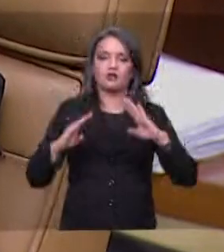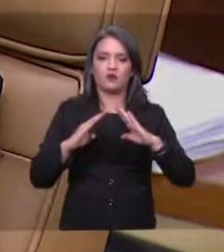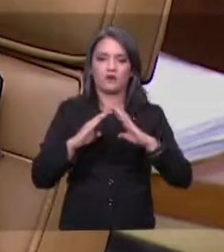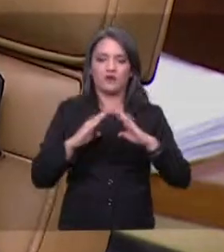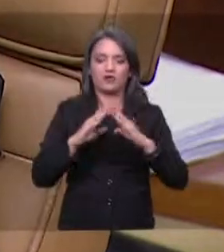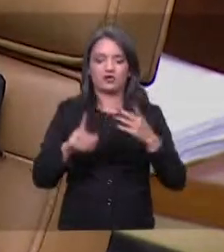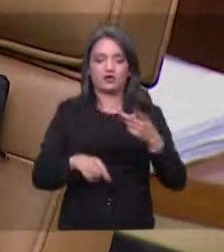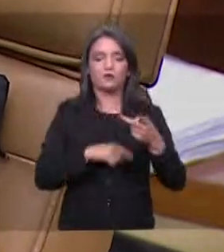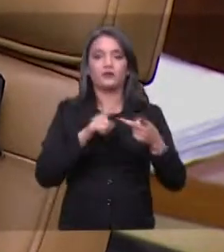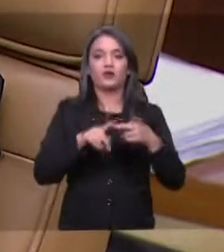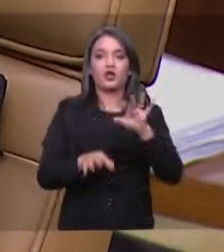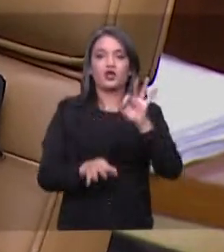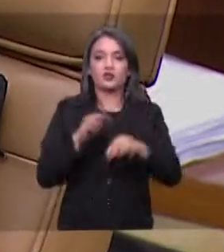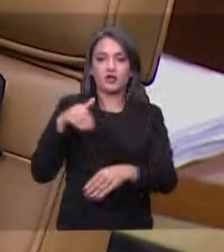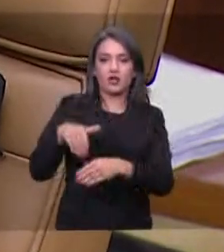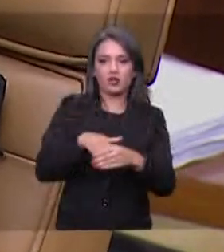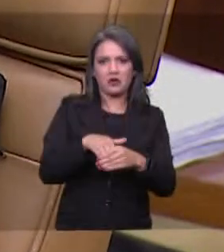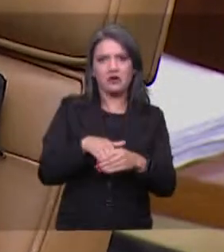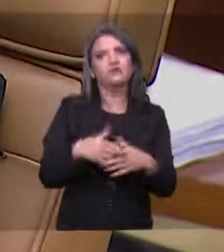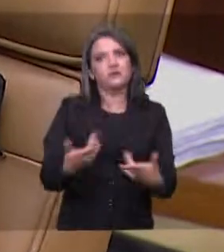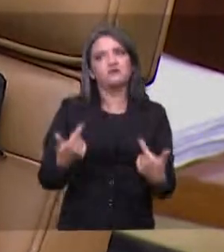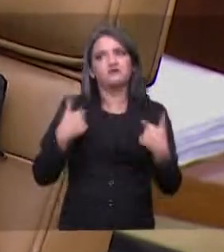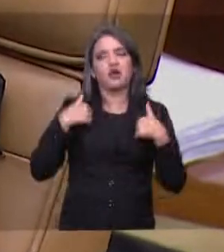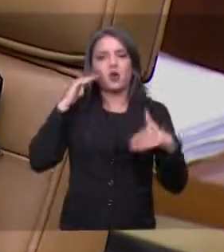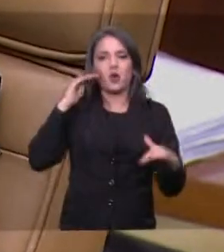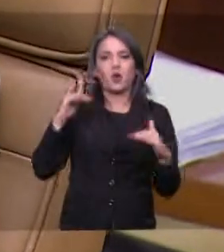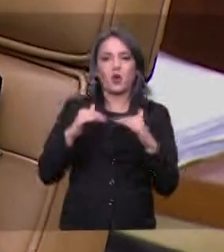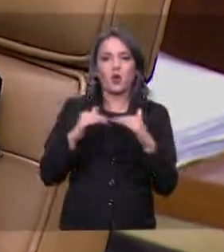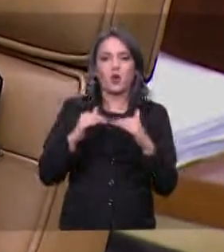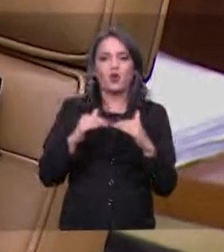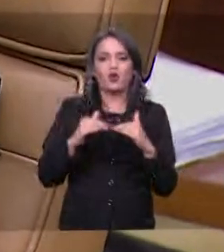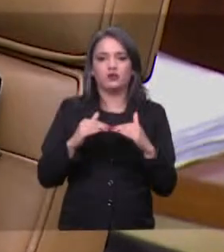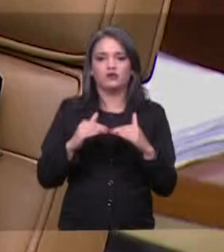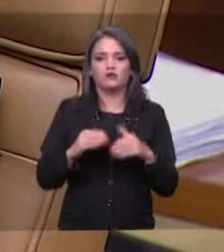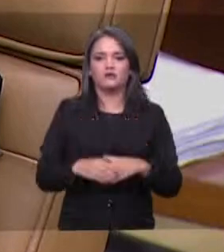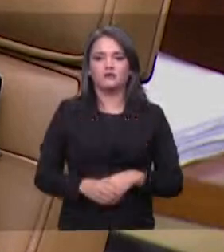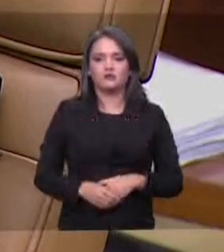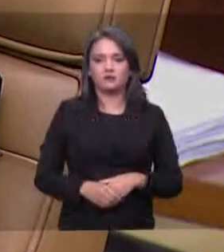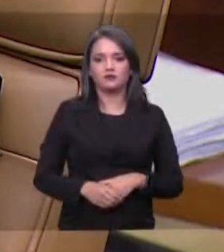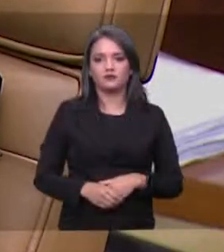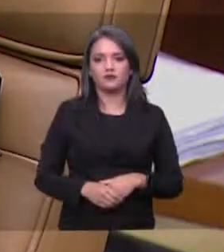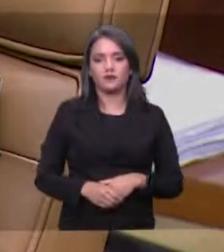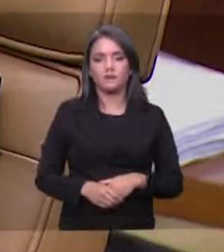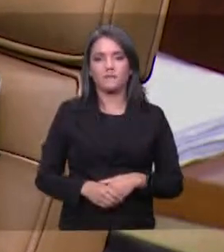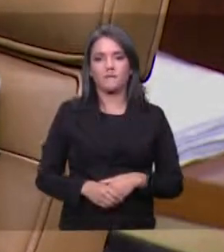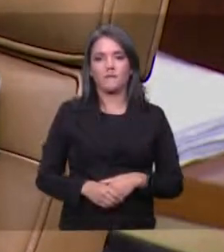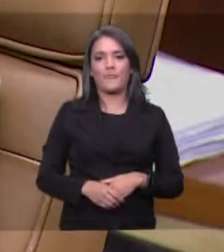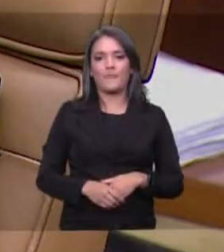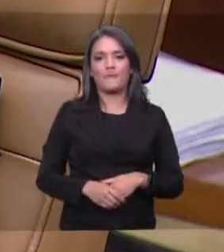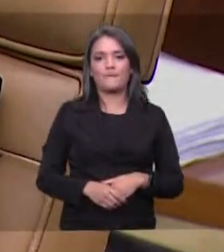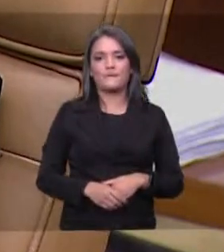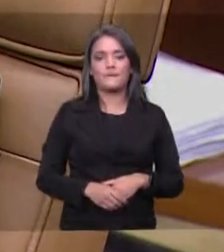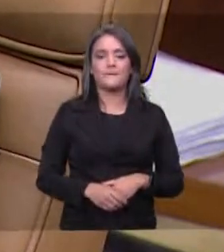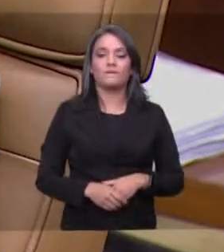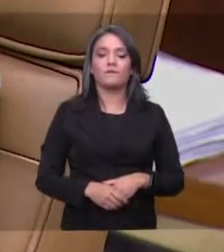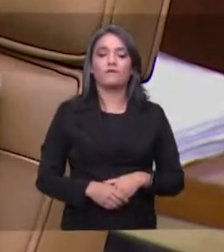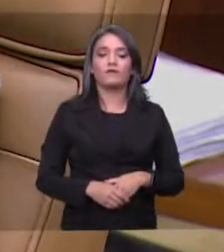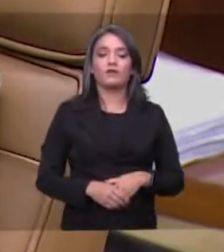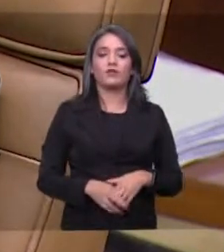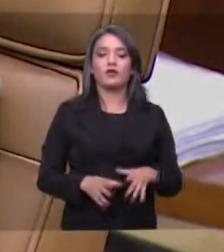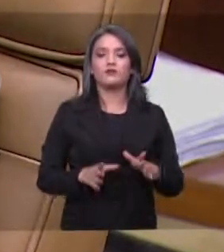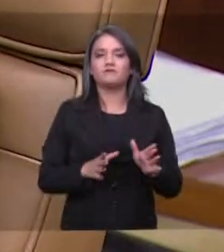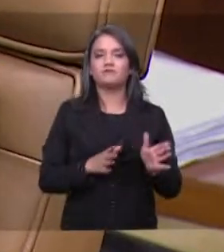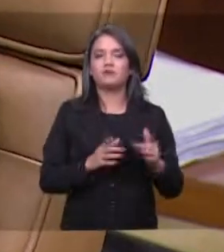justiça eleitoral, aos tribunais, eu estou de acordo, porque eu também admiti a criação de uma exceção. Na segunda